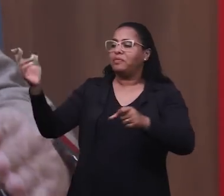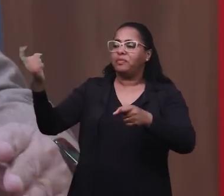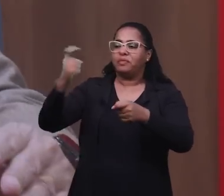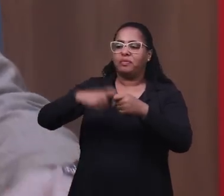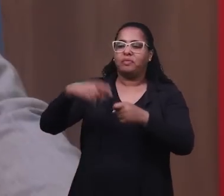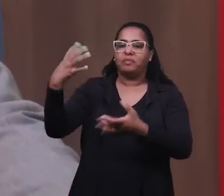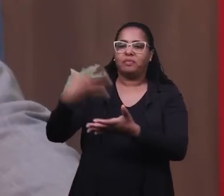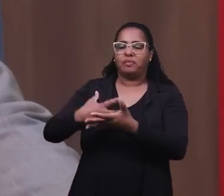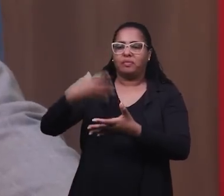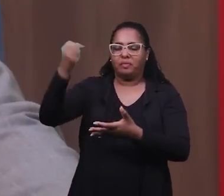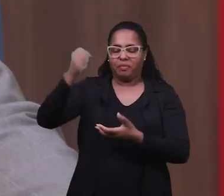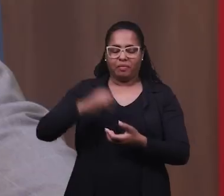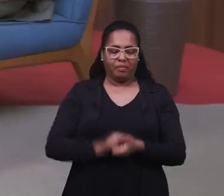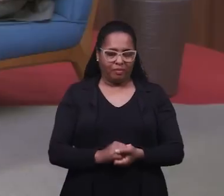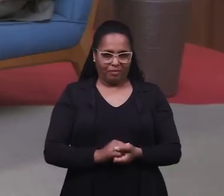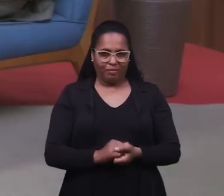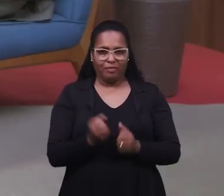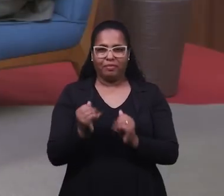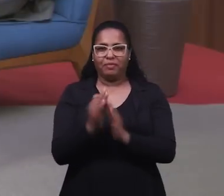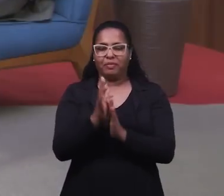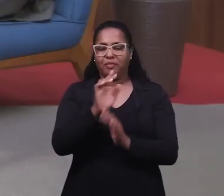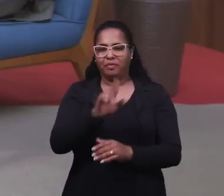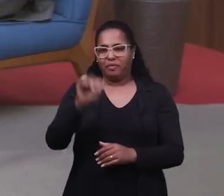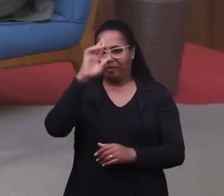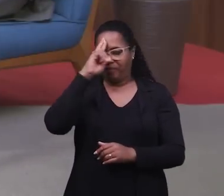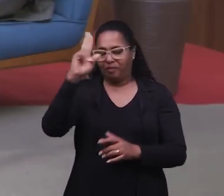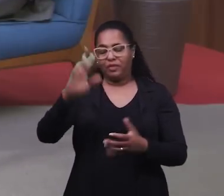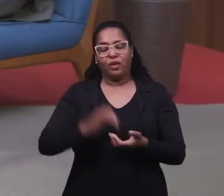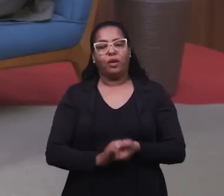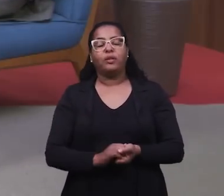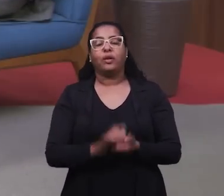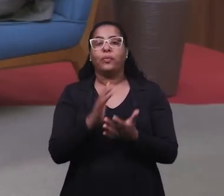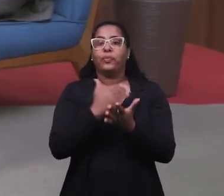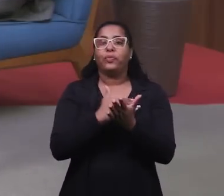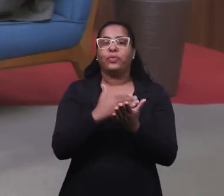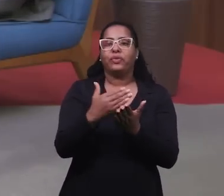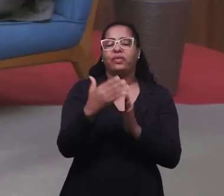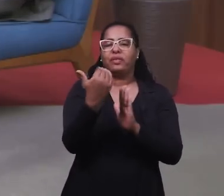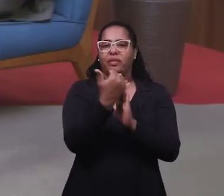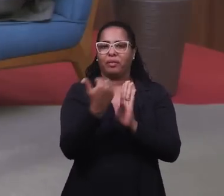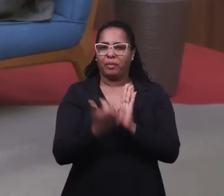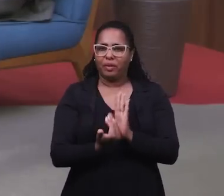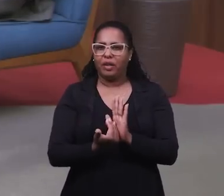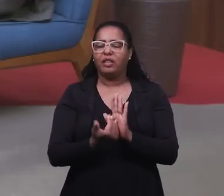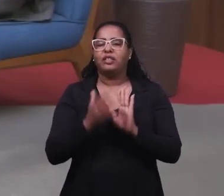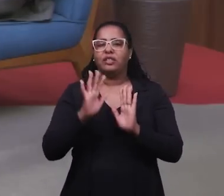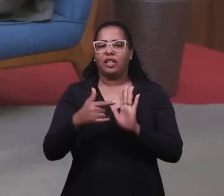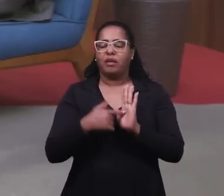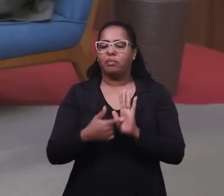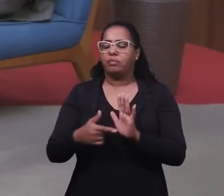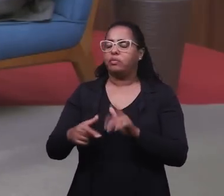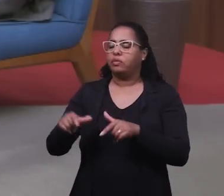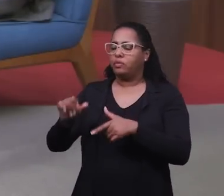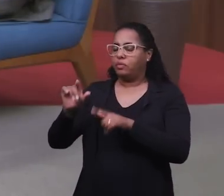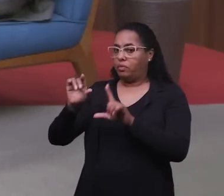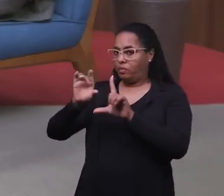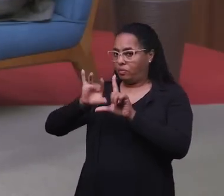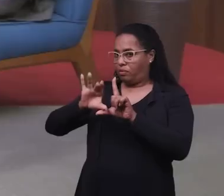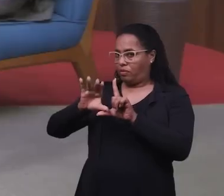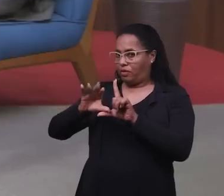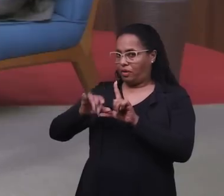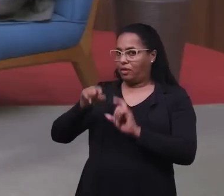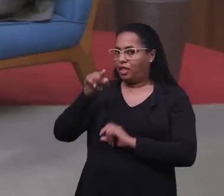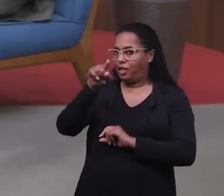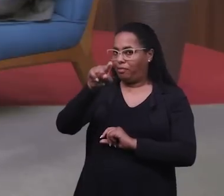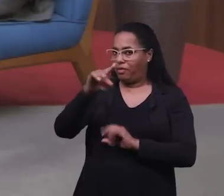da volta do Senhor Jesus. Louvado seja o nome do Senhor. Bom, no início do programa, você viu, a gente mostrou um QR Code